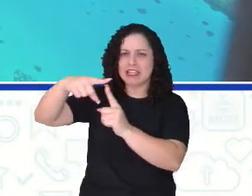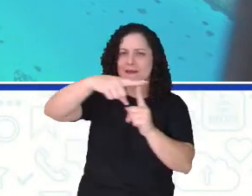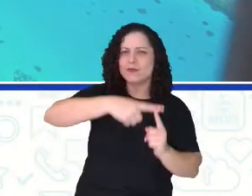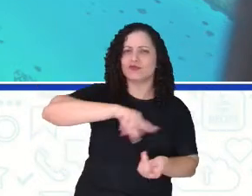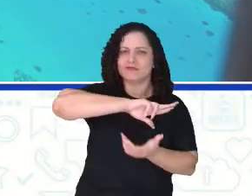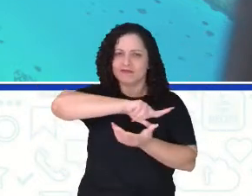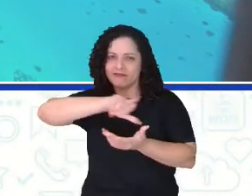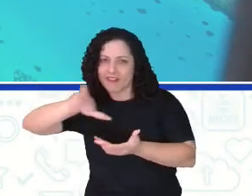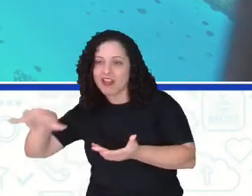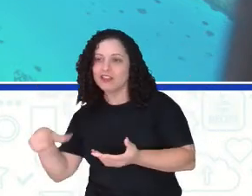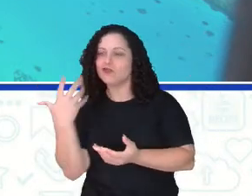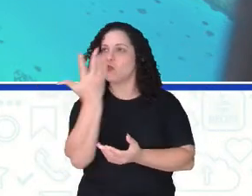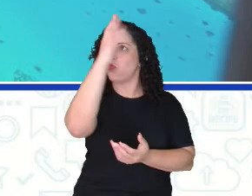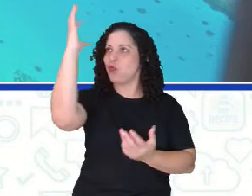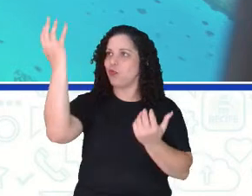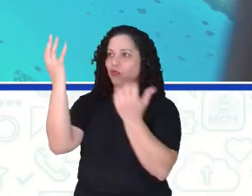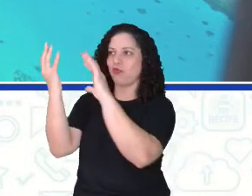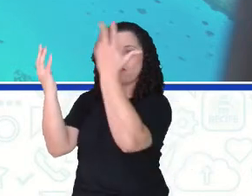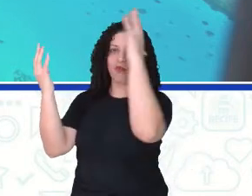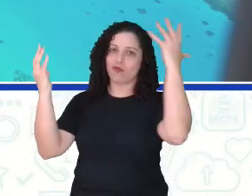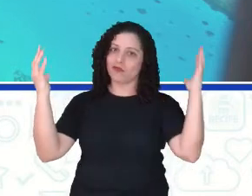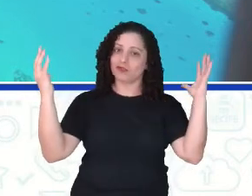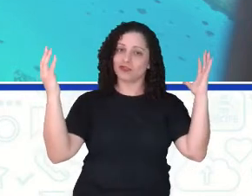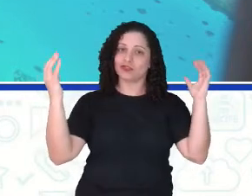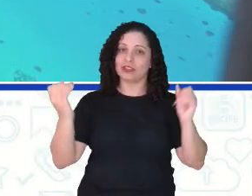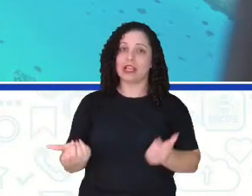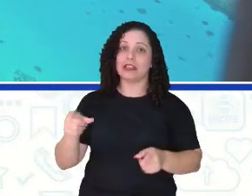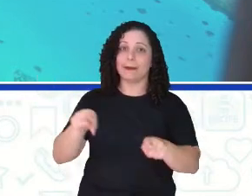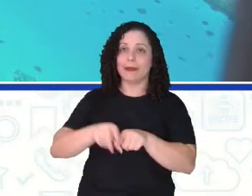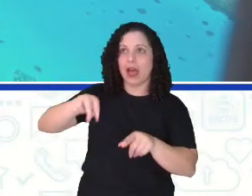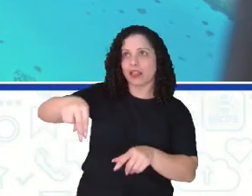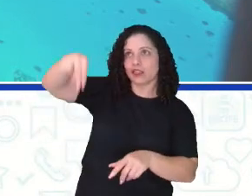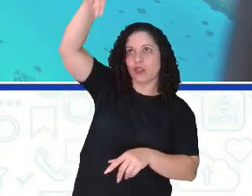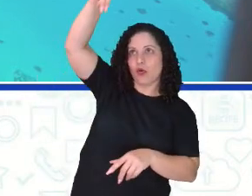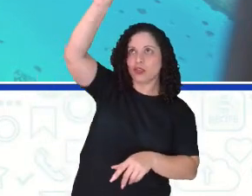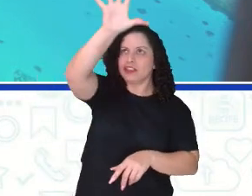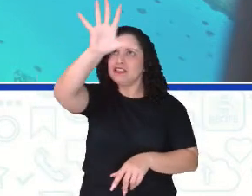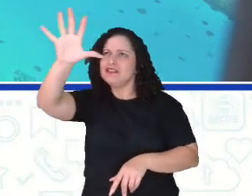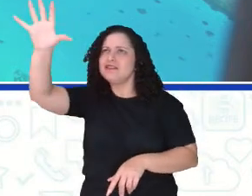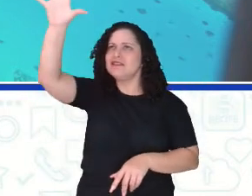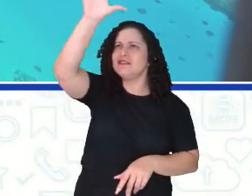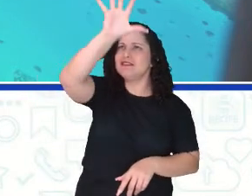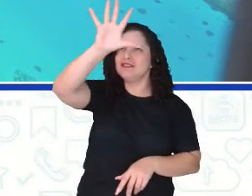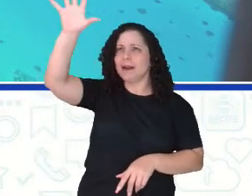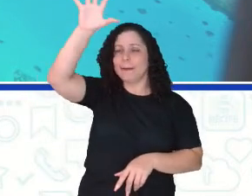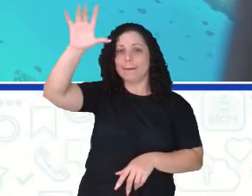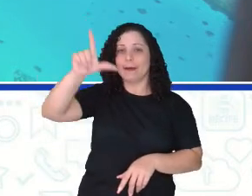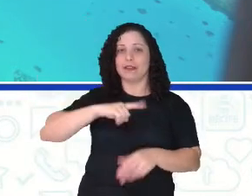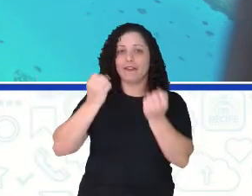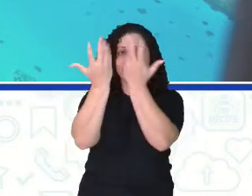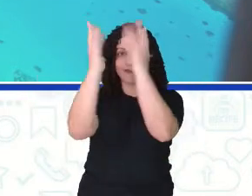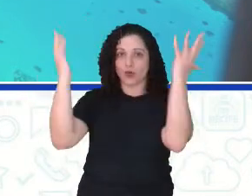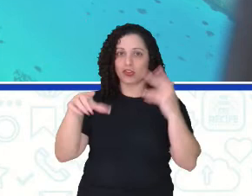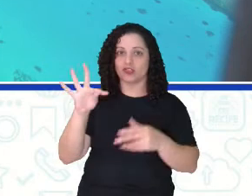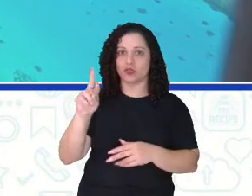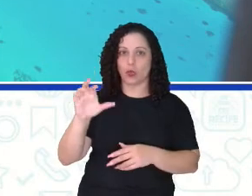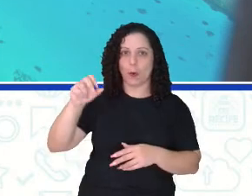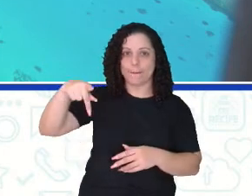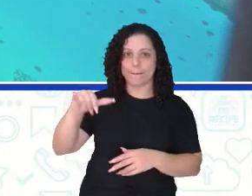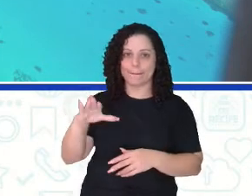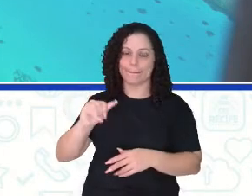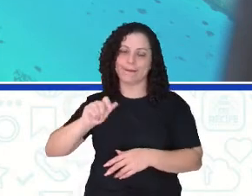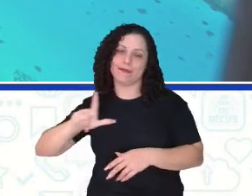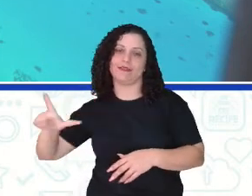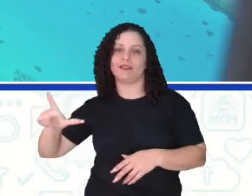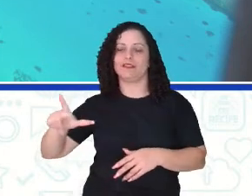temperada, tá? E ao norte nós vamos ter a floresta tropical, né?